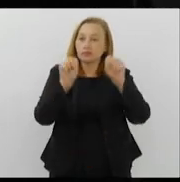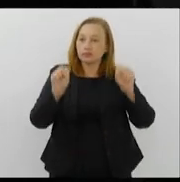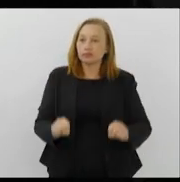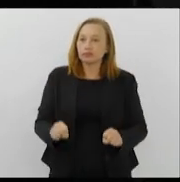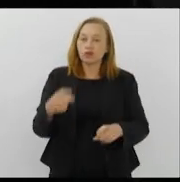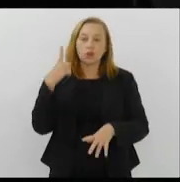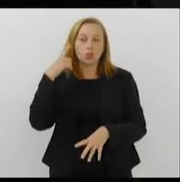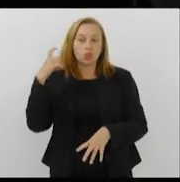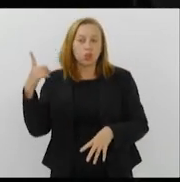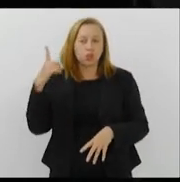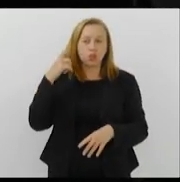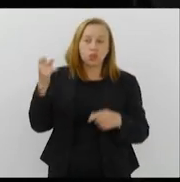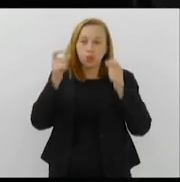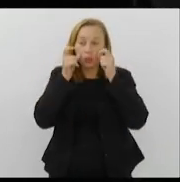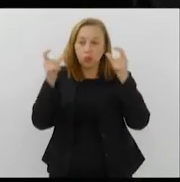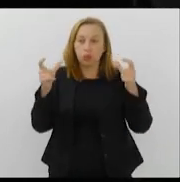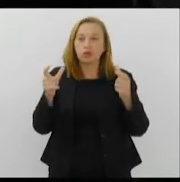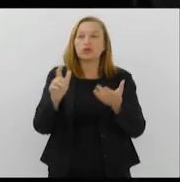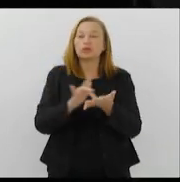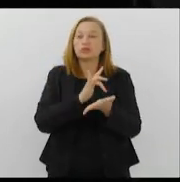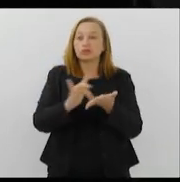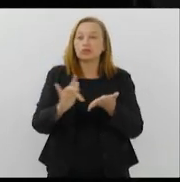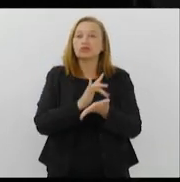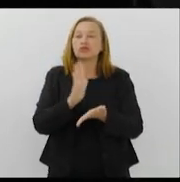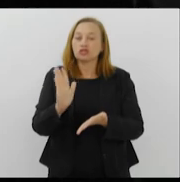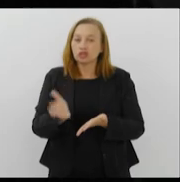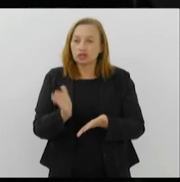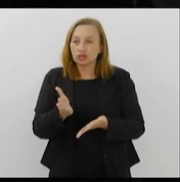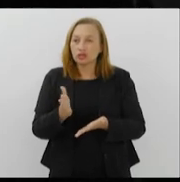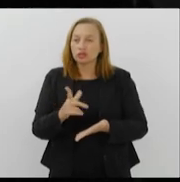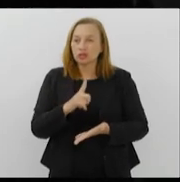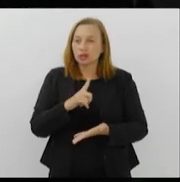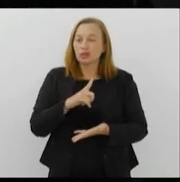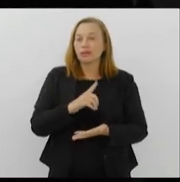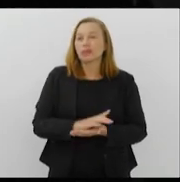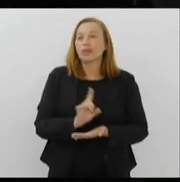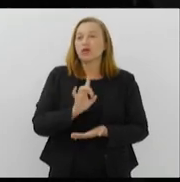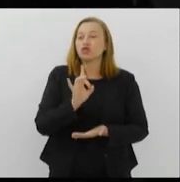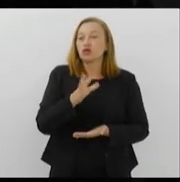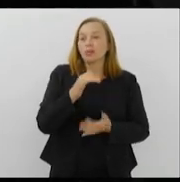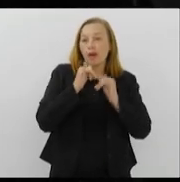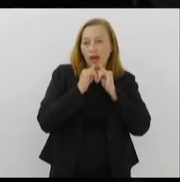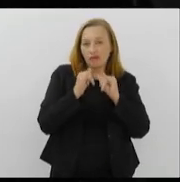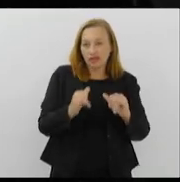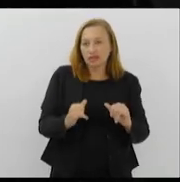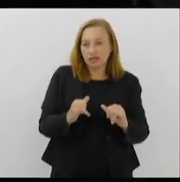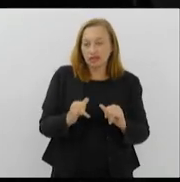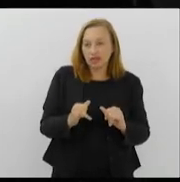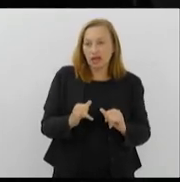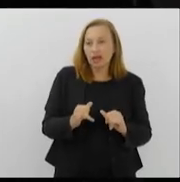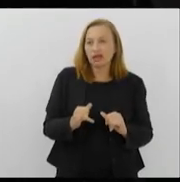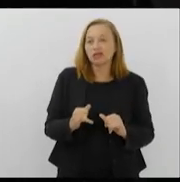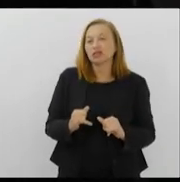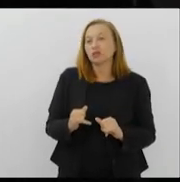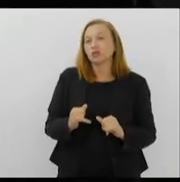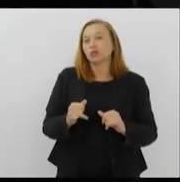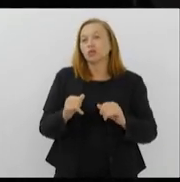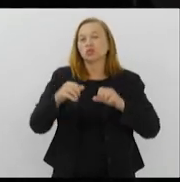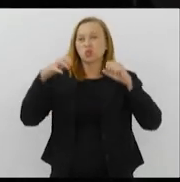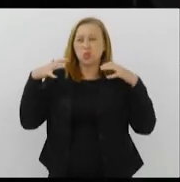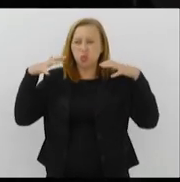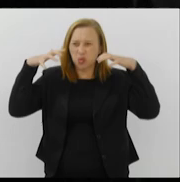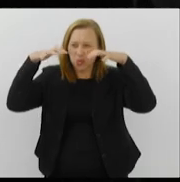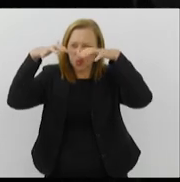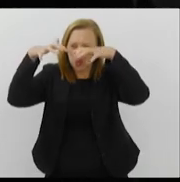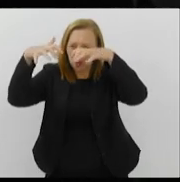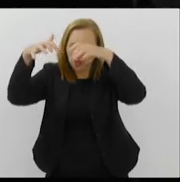sonoro no celular já funciona, não apenas para avisar, né, de uma calamidade, de um desastre